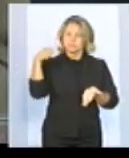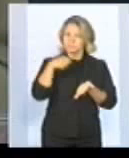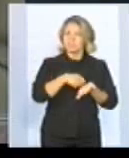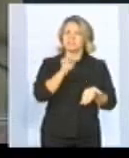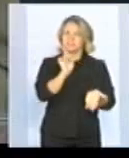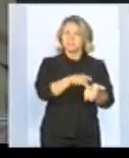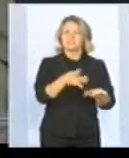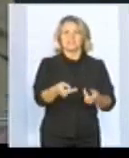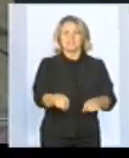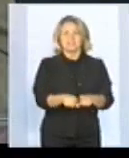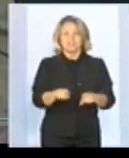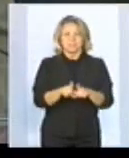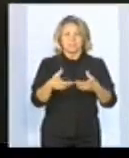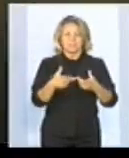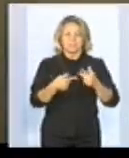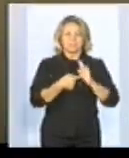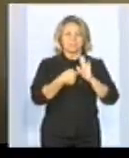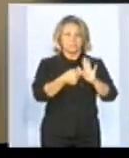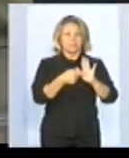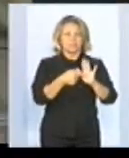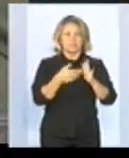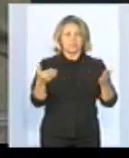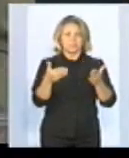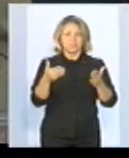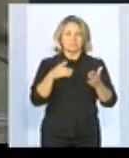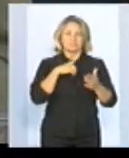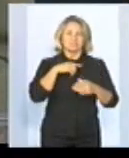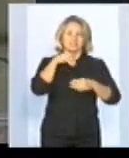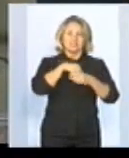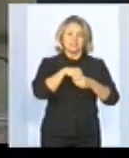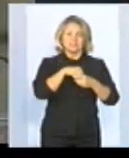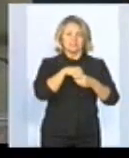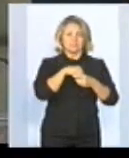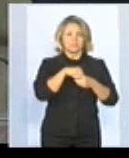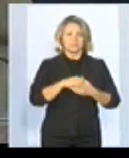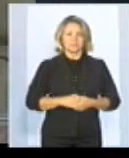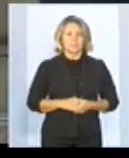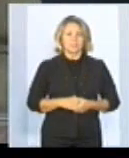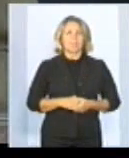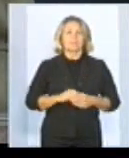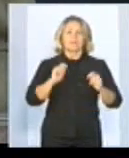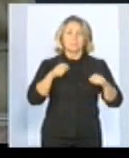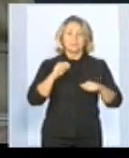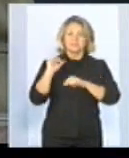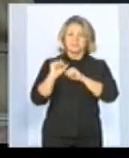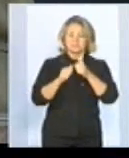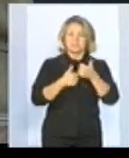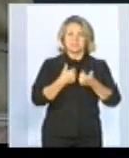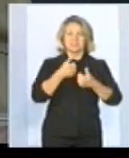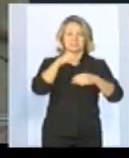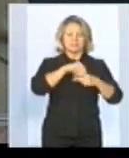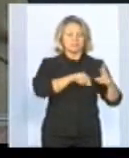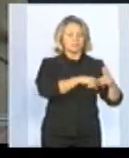cenário, inclusive, o colega do IPEA demonstrou um pouco esse excesso de concentração no mercado, que pode se verificar em cima desses dois